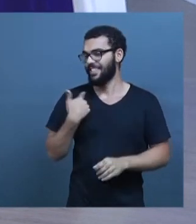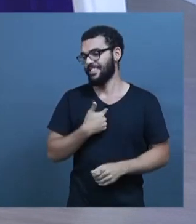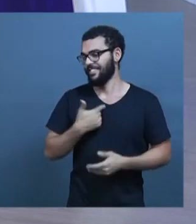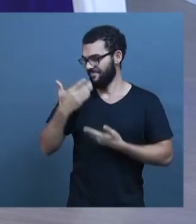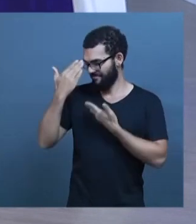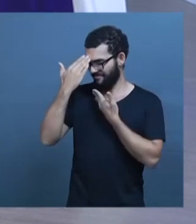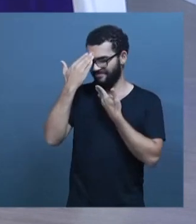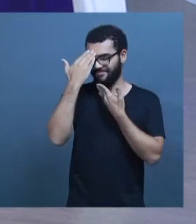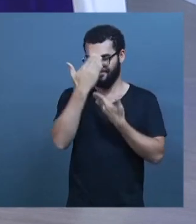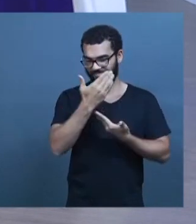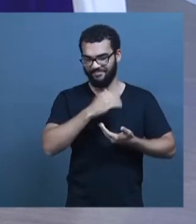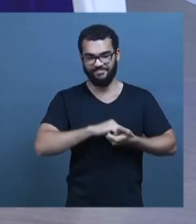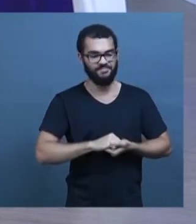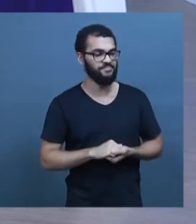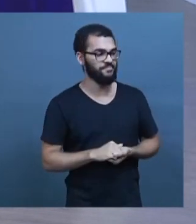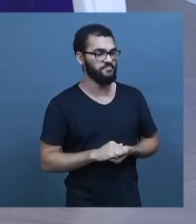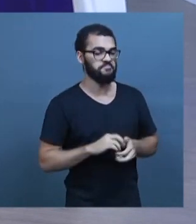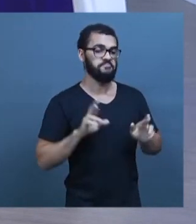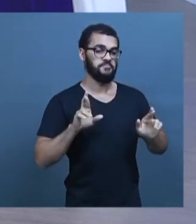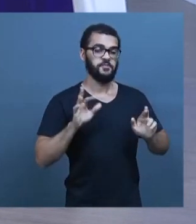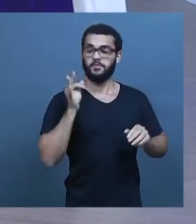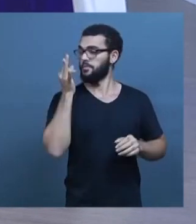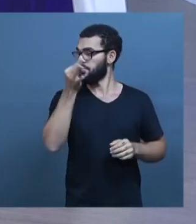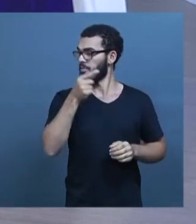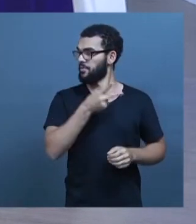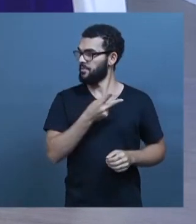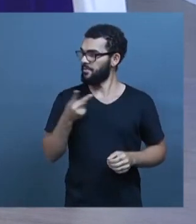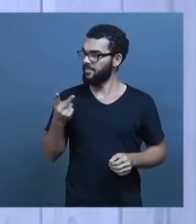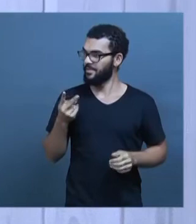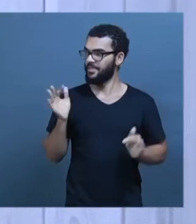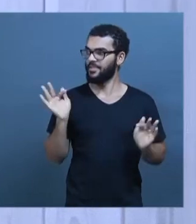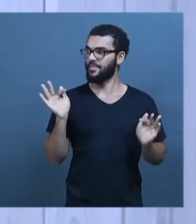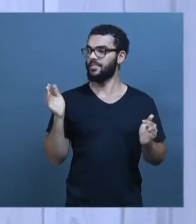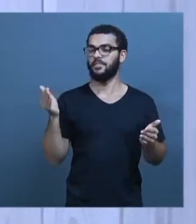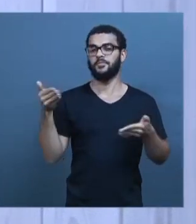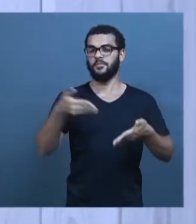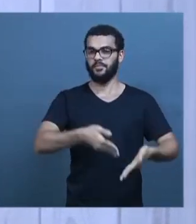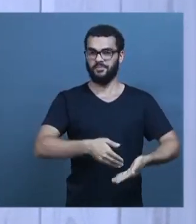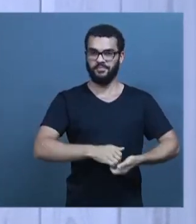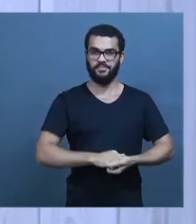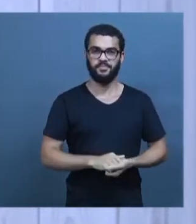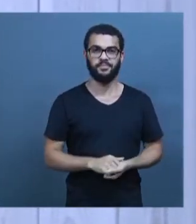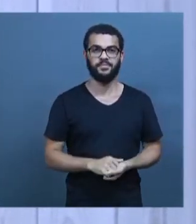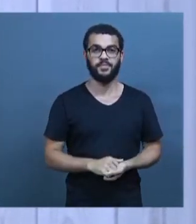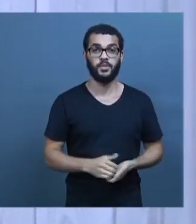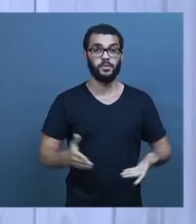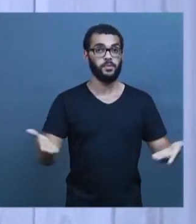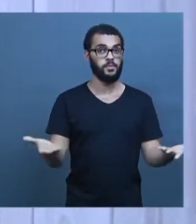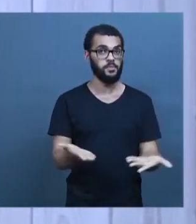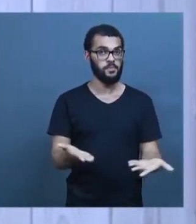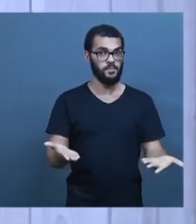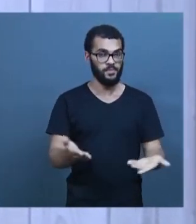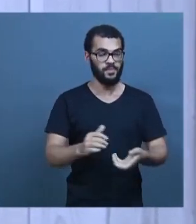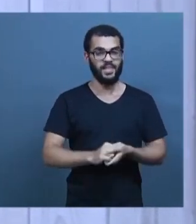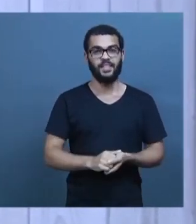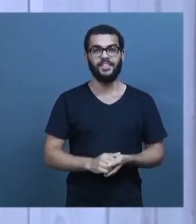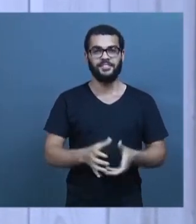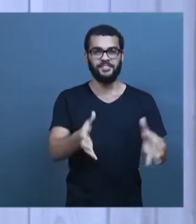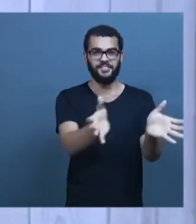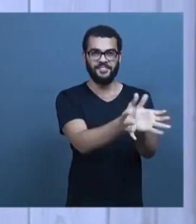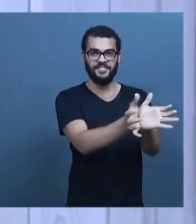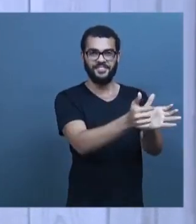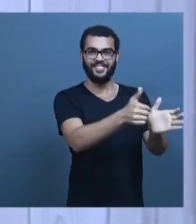a oportunidade. Espero que vocês voltem em breve, tá? Obrigada. Bom, hoje a equipe da TV Universitária agradece